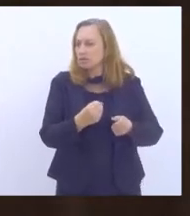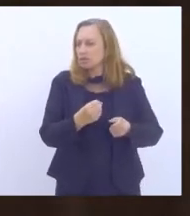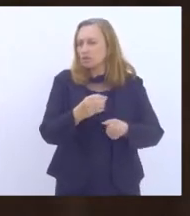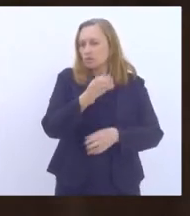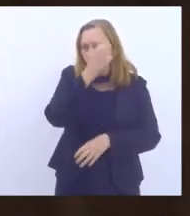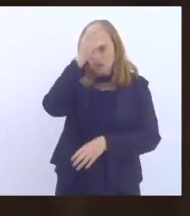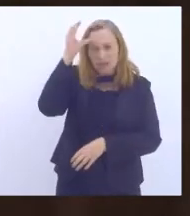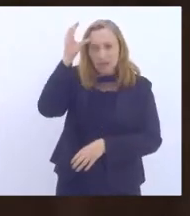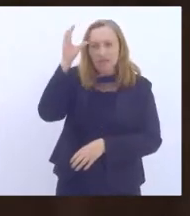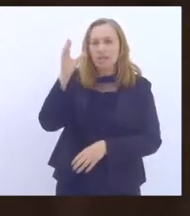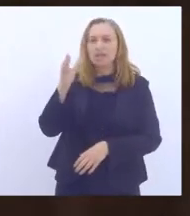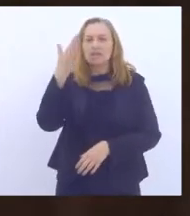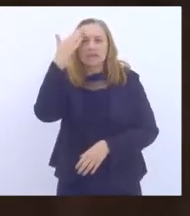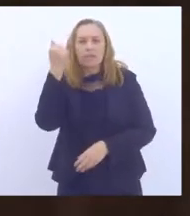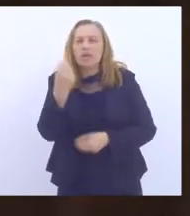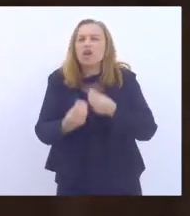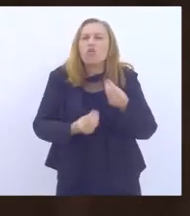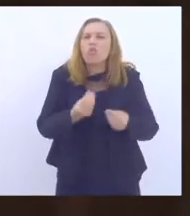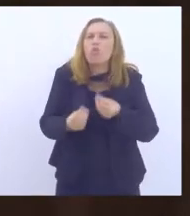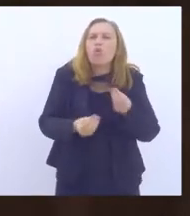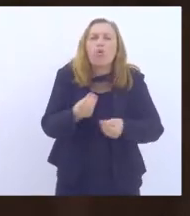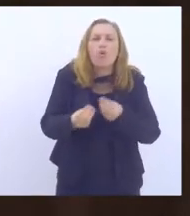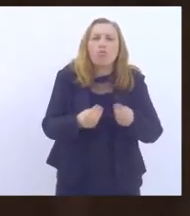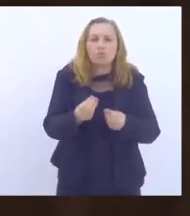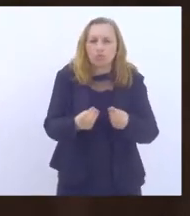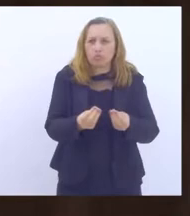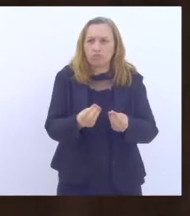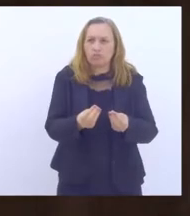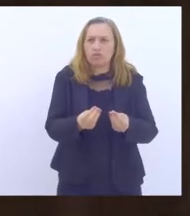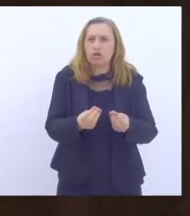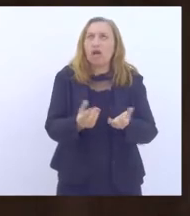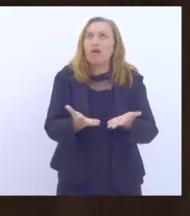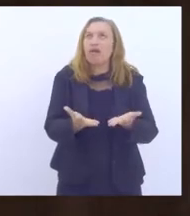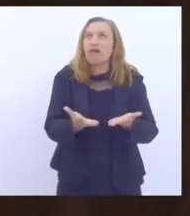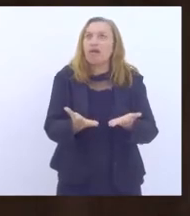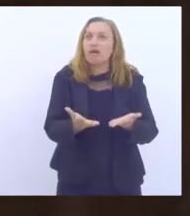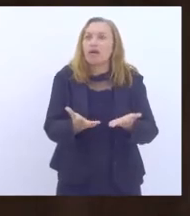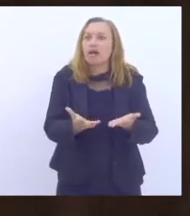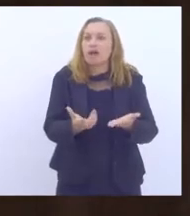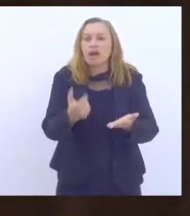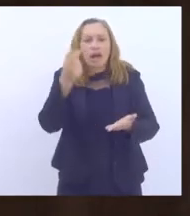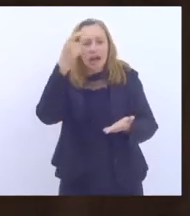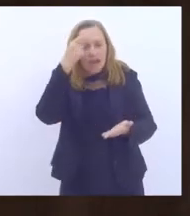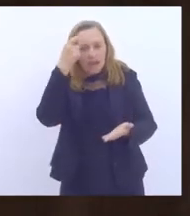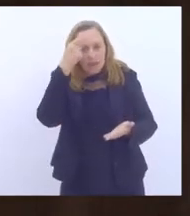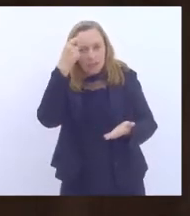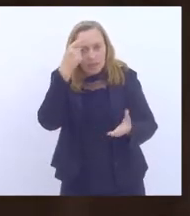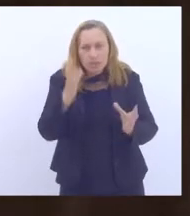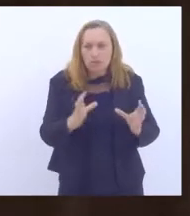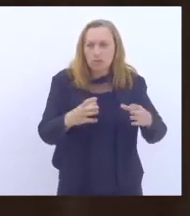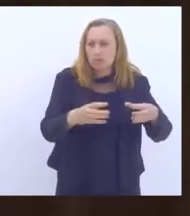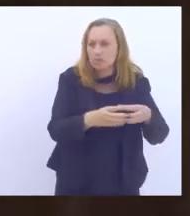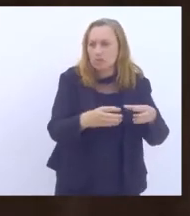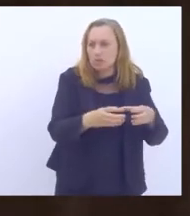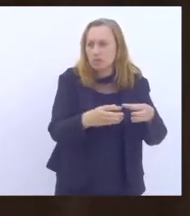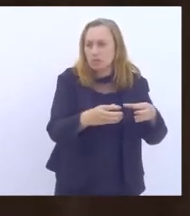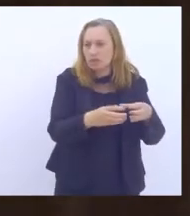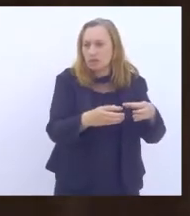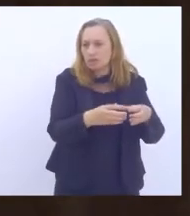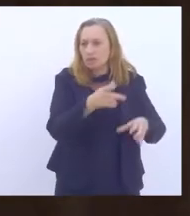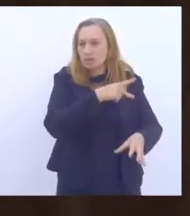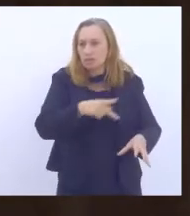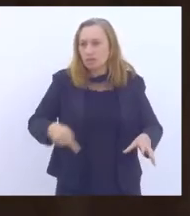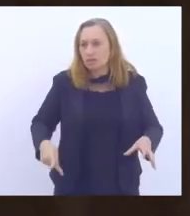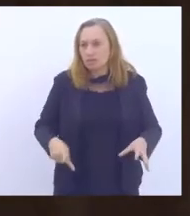saber como é que funciona a cabeça do presidente da Comissão Deputado Fábio Silva